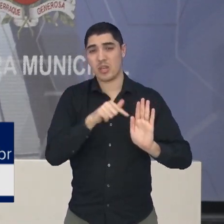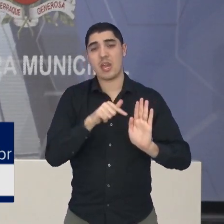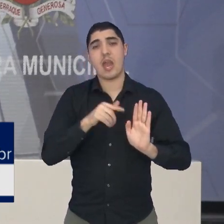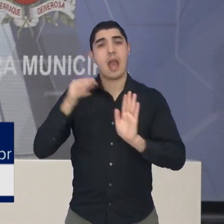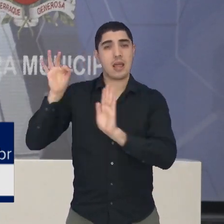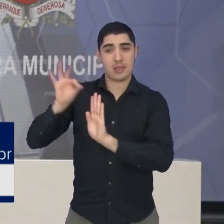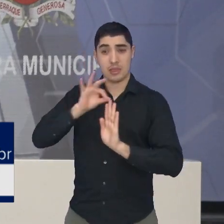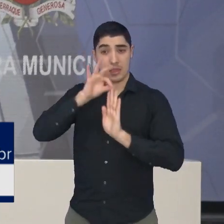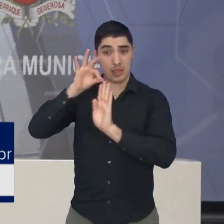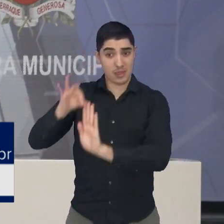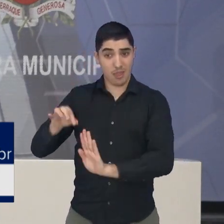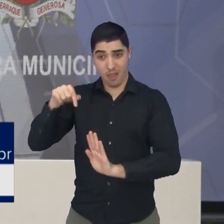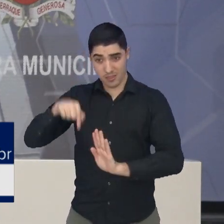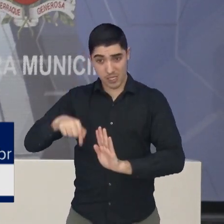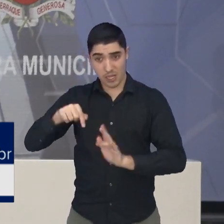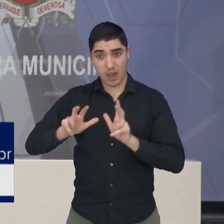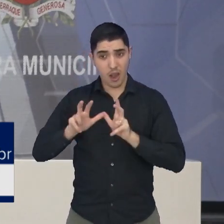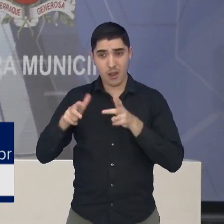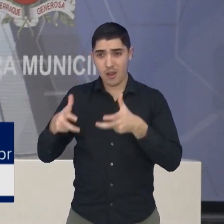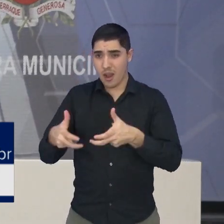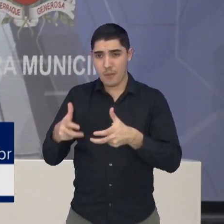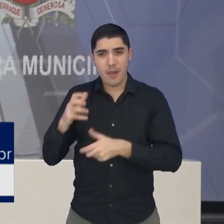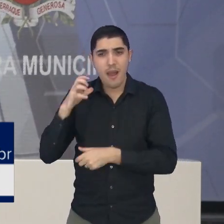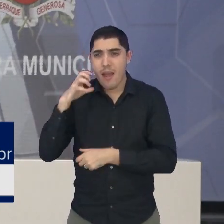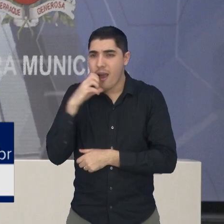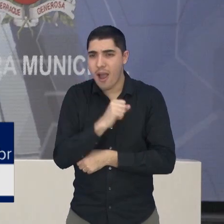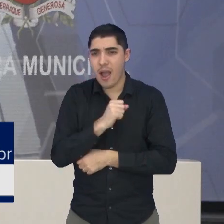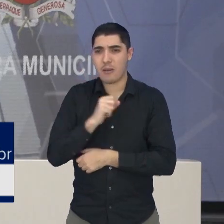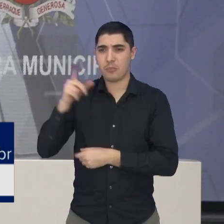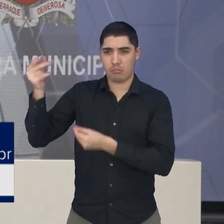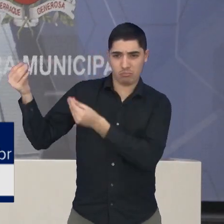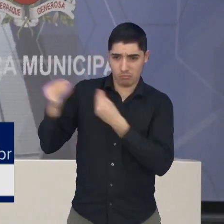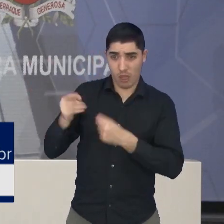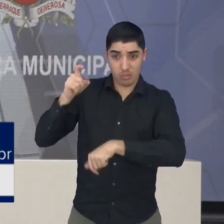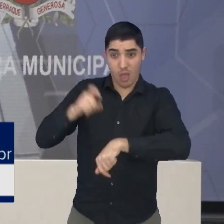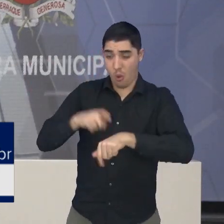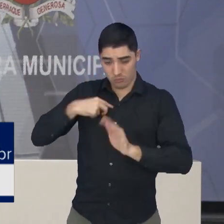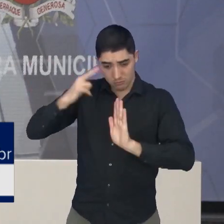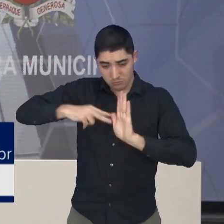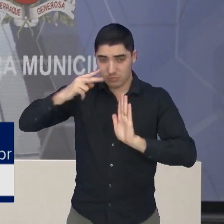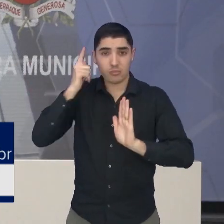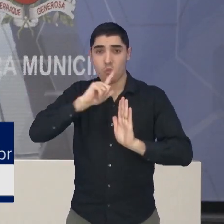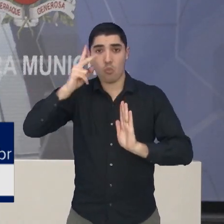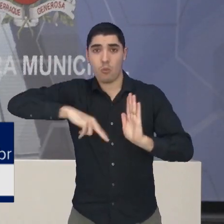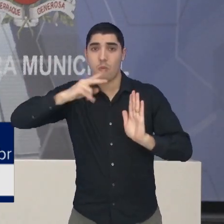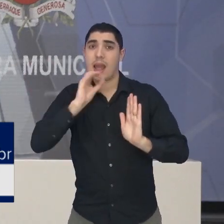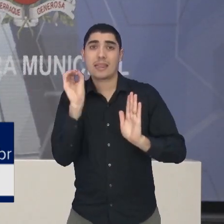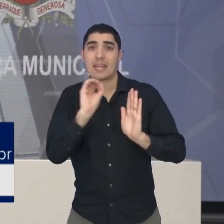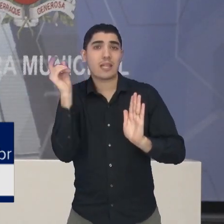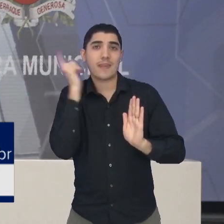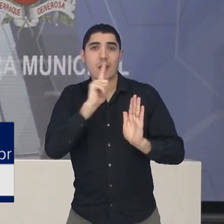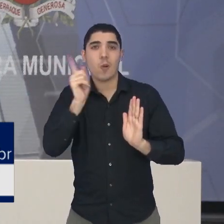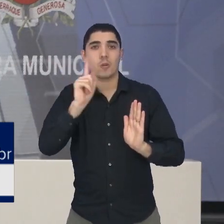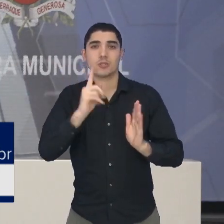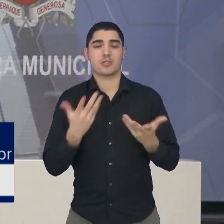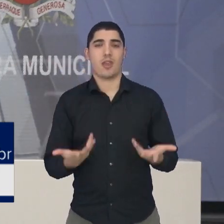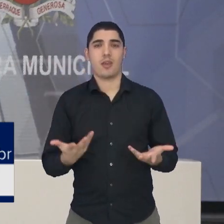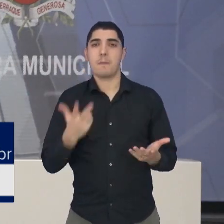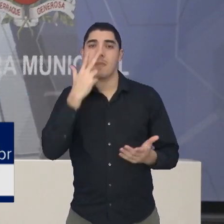com uma rapidez absurda, um prazo pequeno para a gente ler e discutir, não se tem discussão nenhuma entre os 21